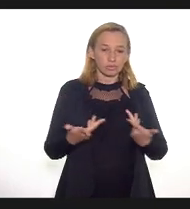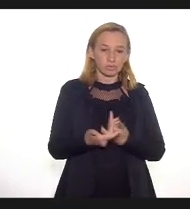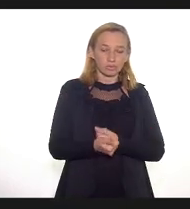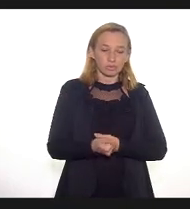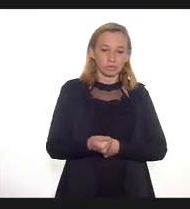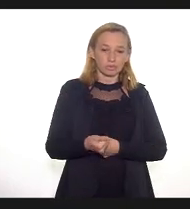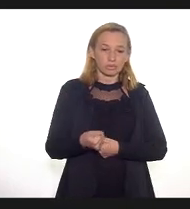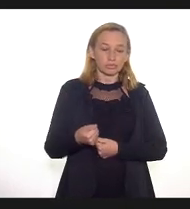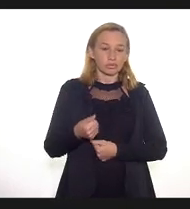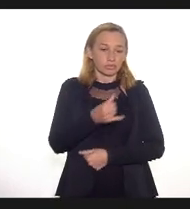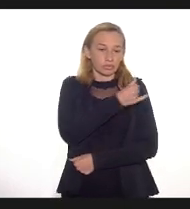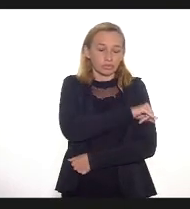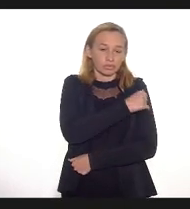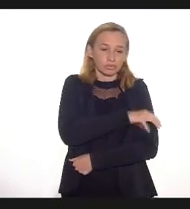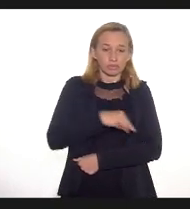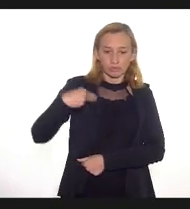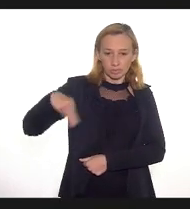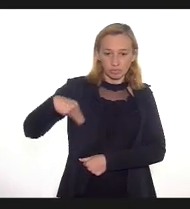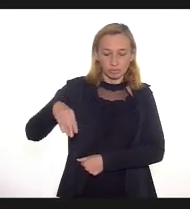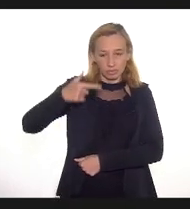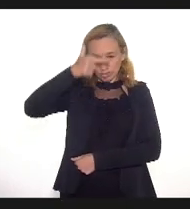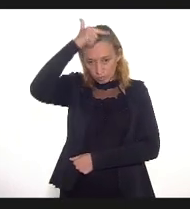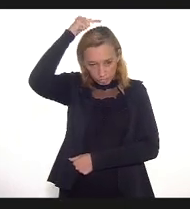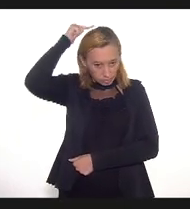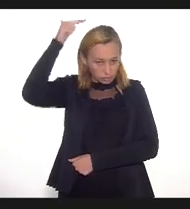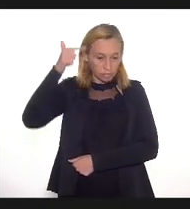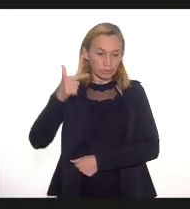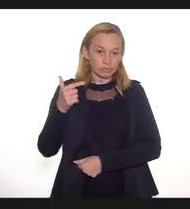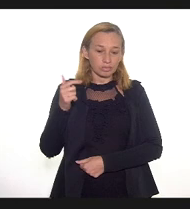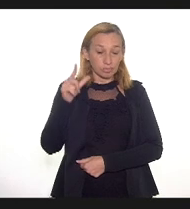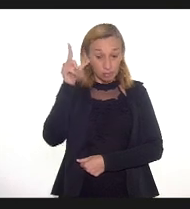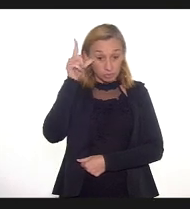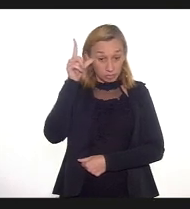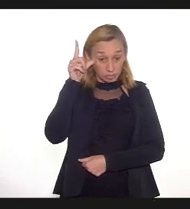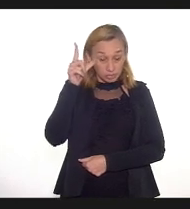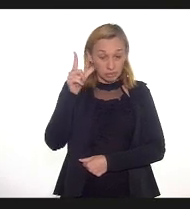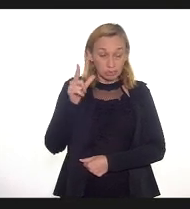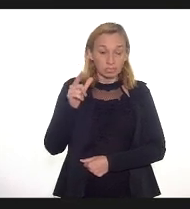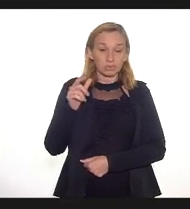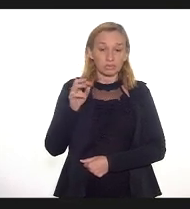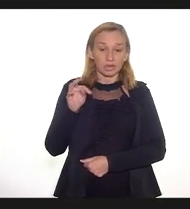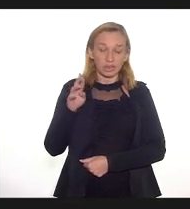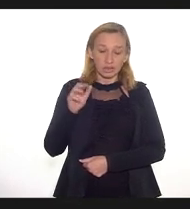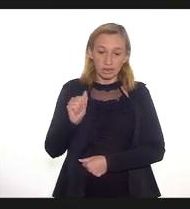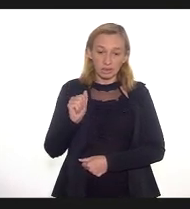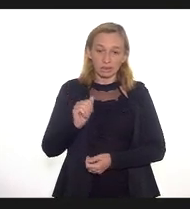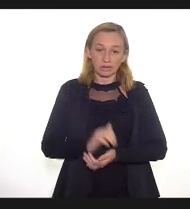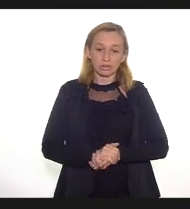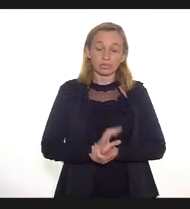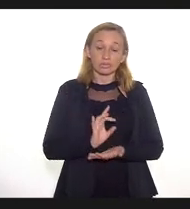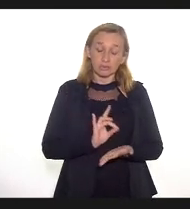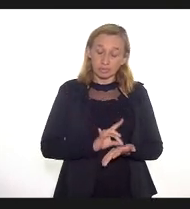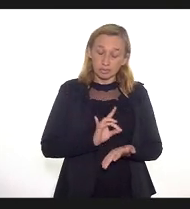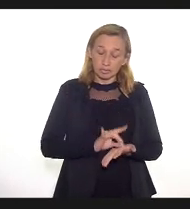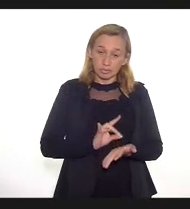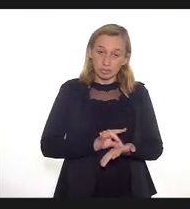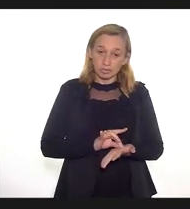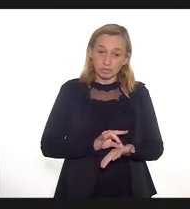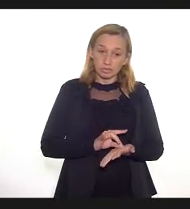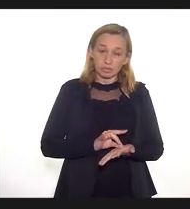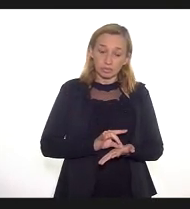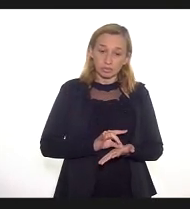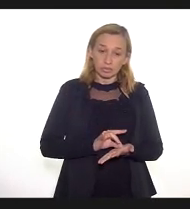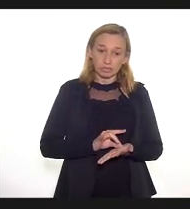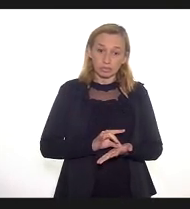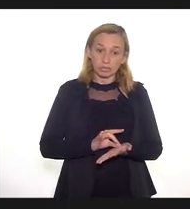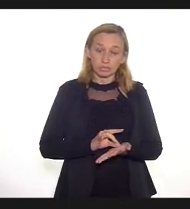Janeiro, deputado Mink, deputado Luiz Paulo, deputada Lucinha, deputado Átila Nunes, verdadeiros gigantes da